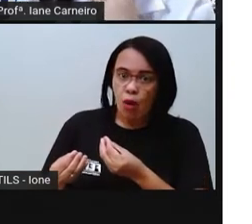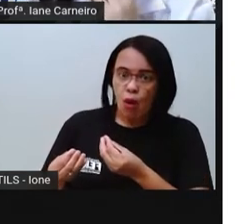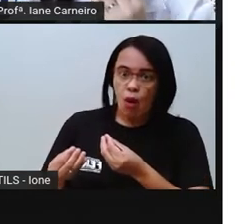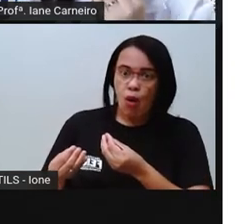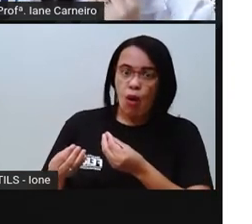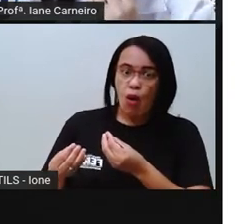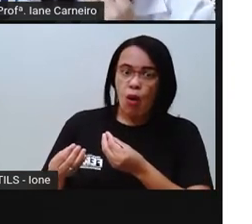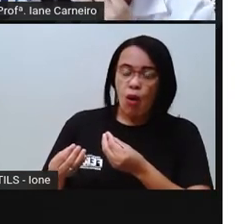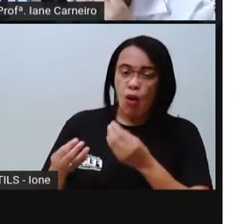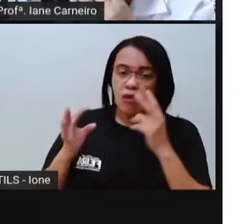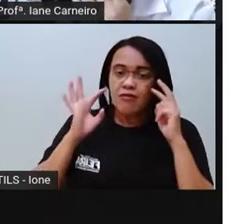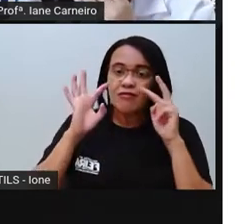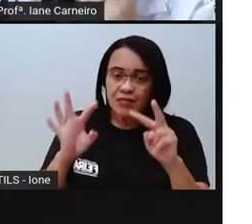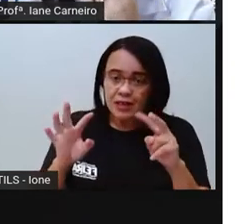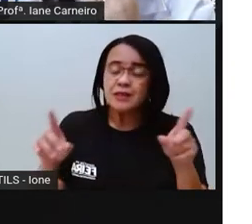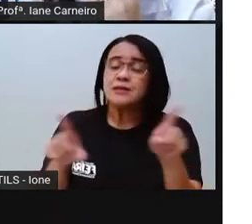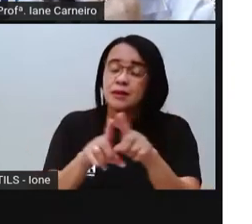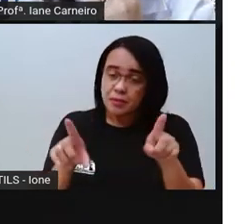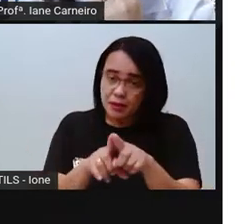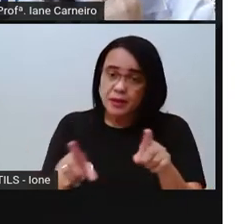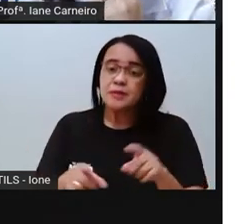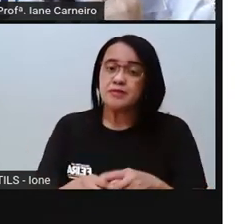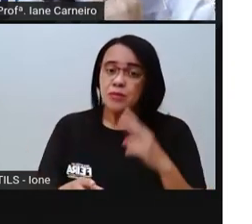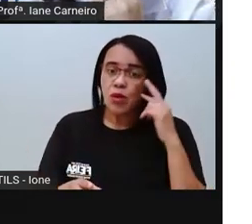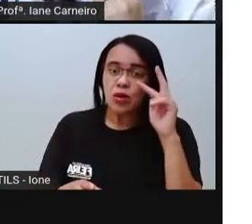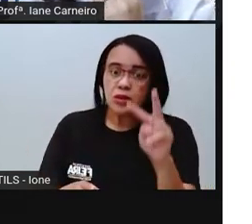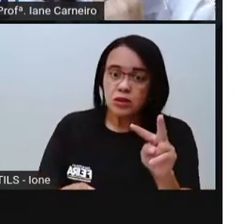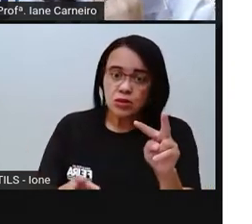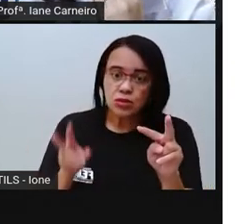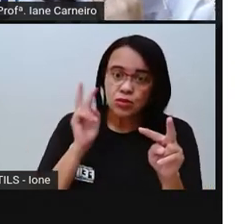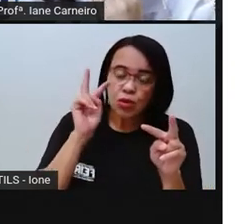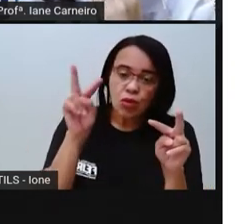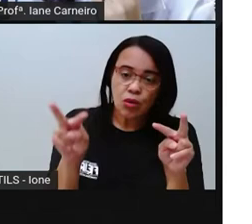Olha ele olhando pela janela.